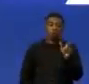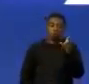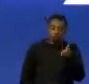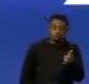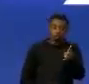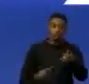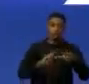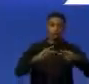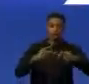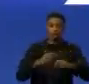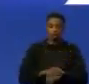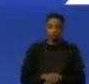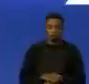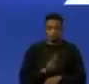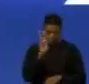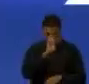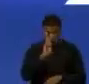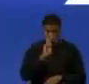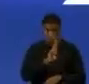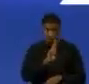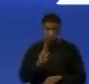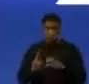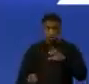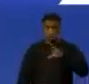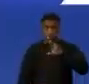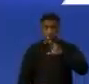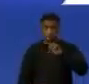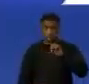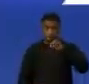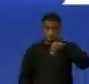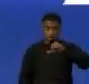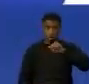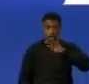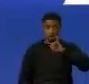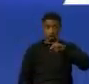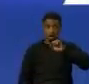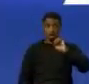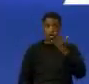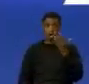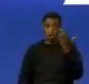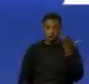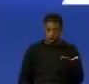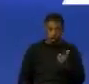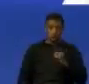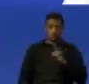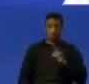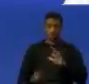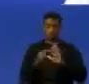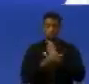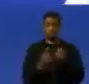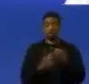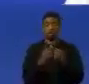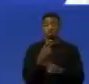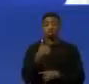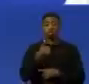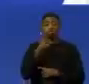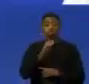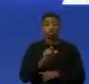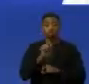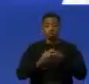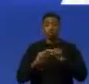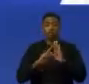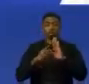ativo. E aquele inativado, lembra, é a cromatina sexual. E foi exatamente isso que aconteceu nessa questão. Então, as duas meninas, elas